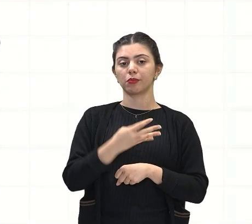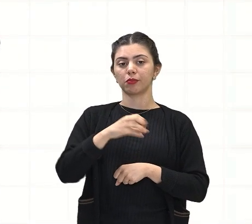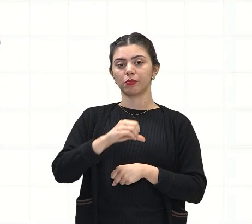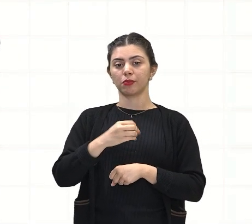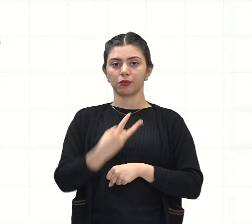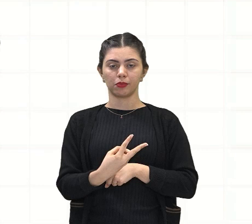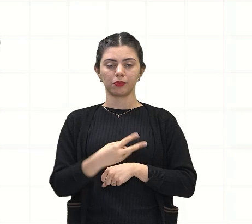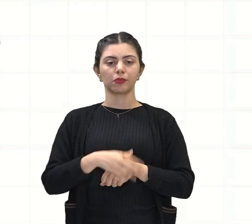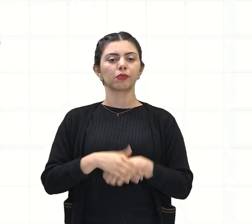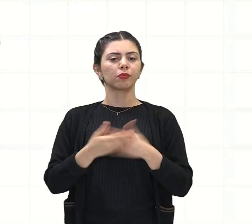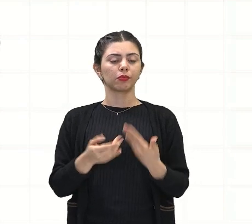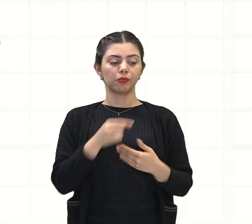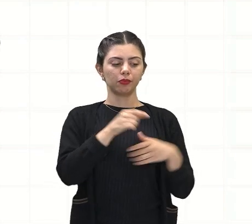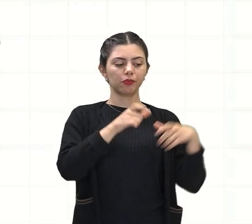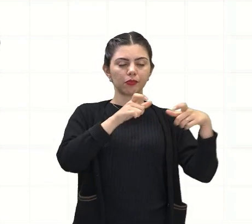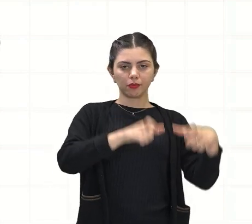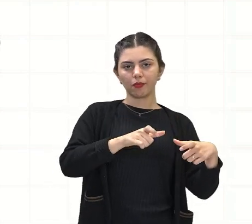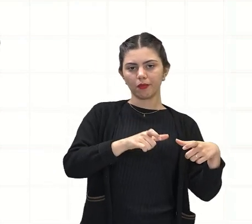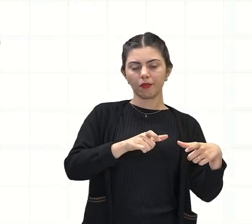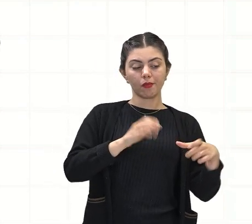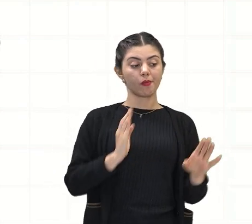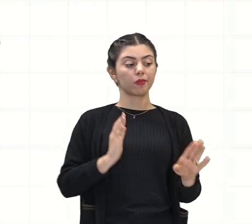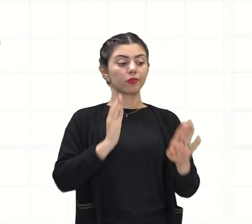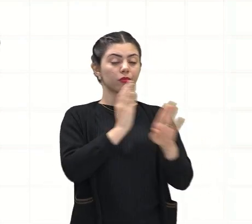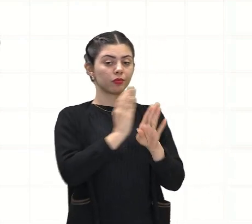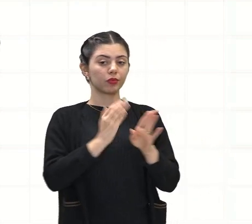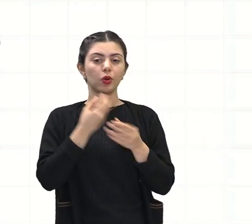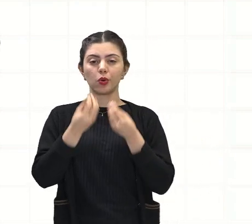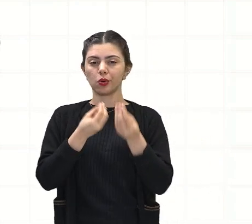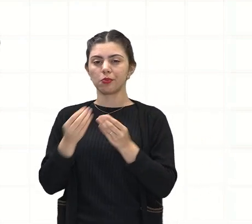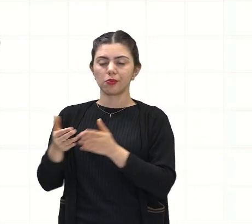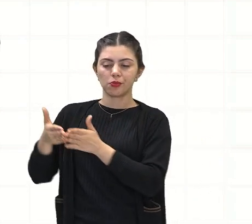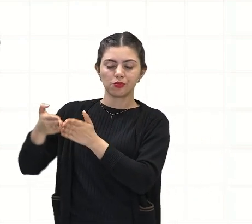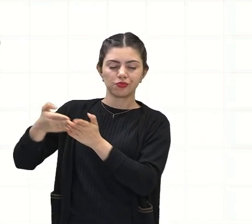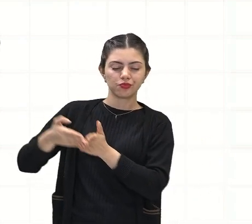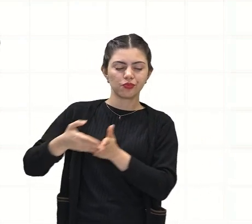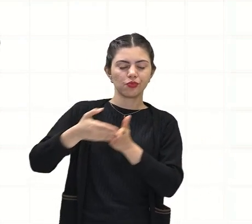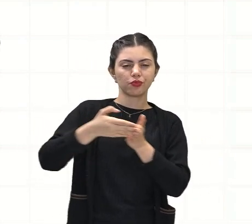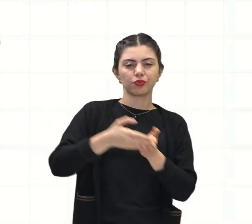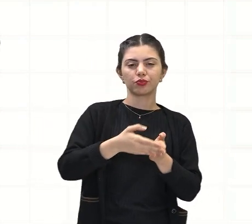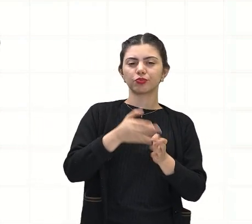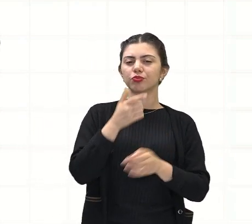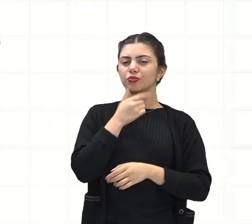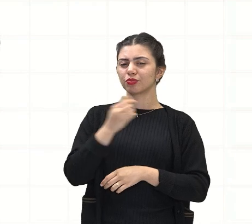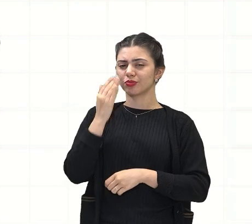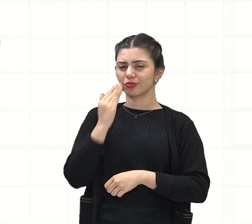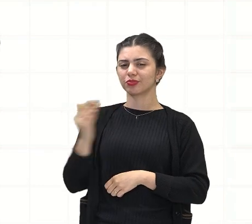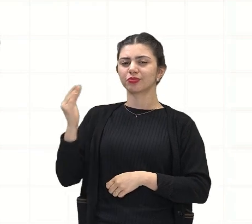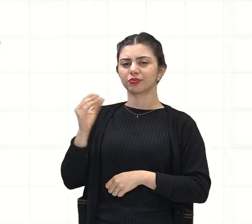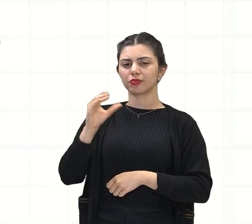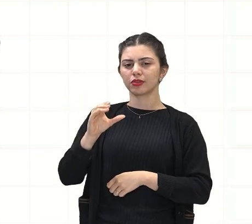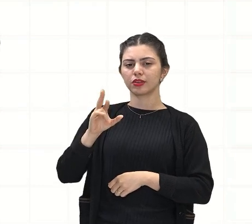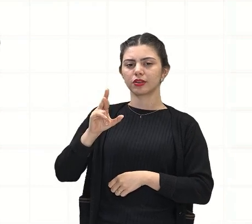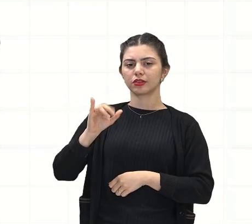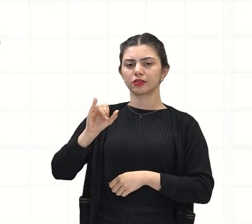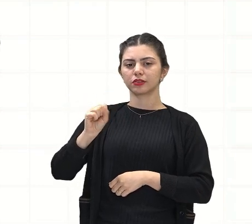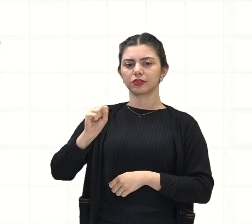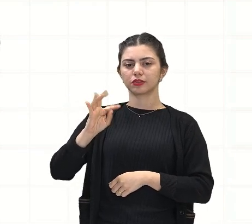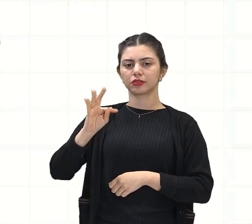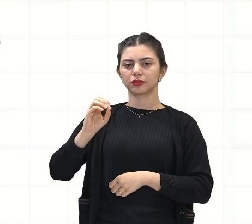1492, quando a ilha foi descoberta pela frota do navegador Cristóvão